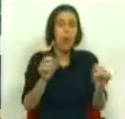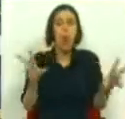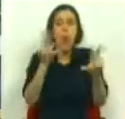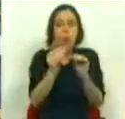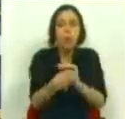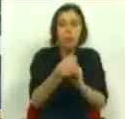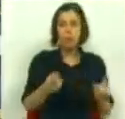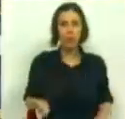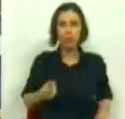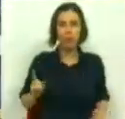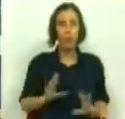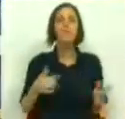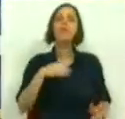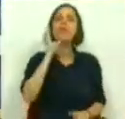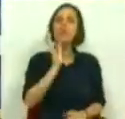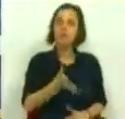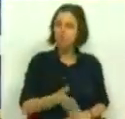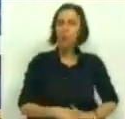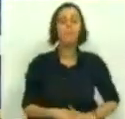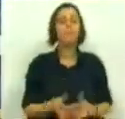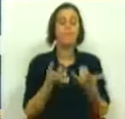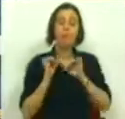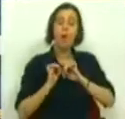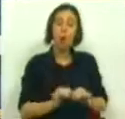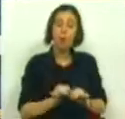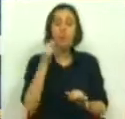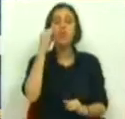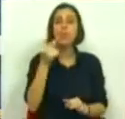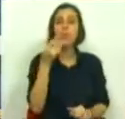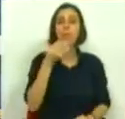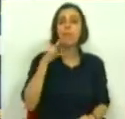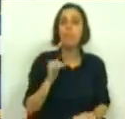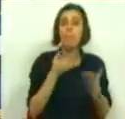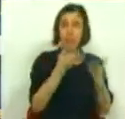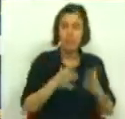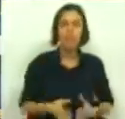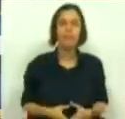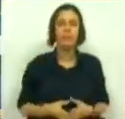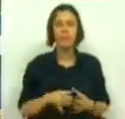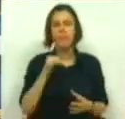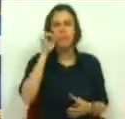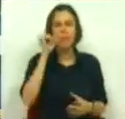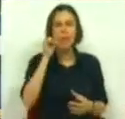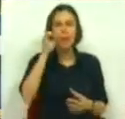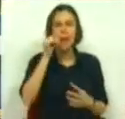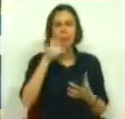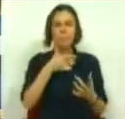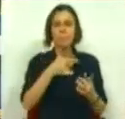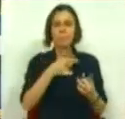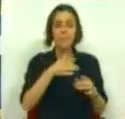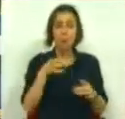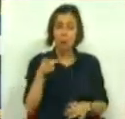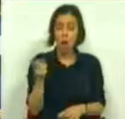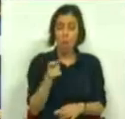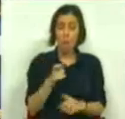novo. Temos dito que a oposição, e em particular o Partido Socialista, ainda não conseguiram,